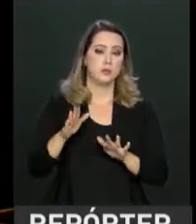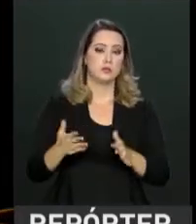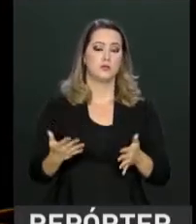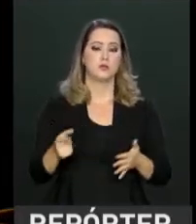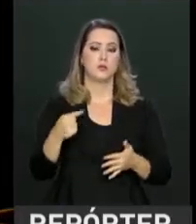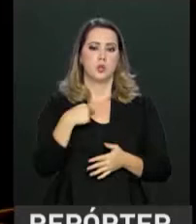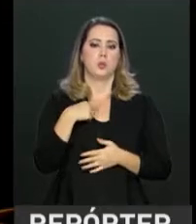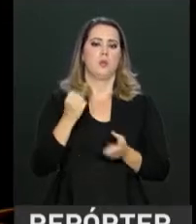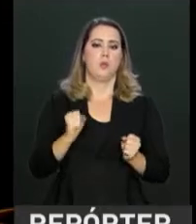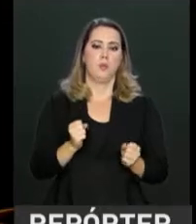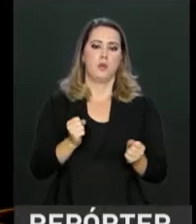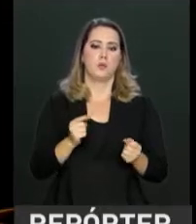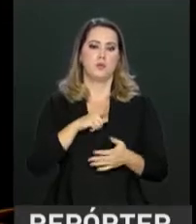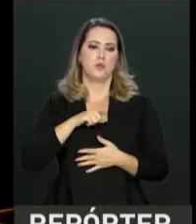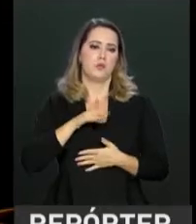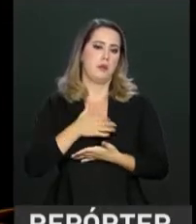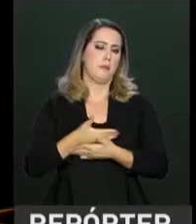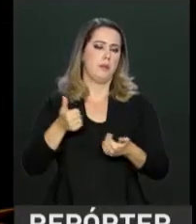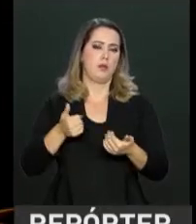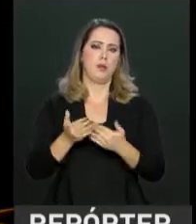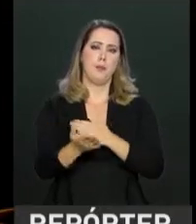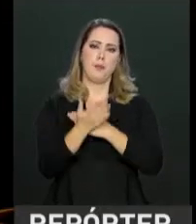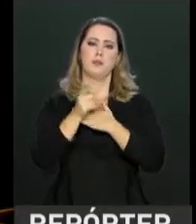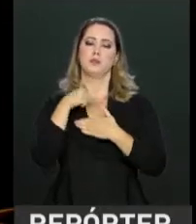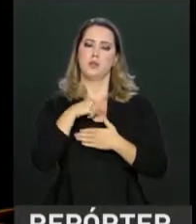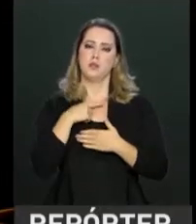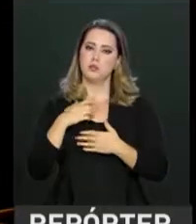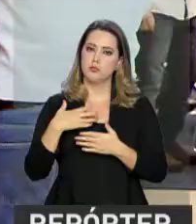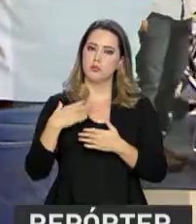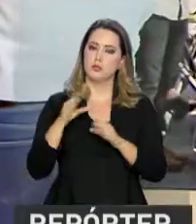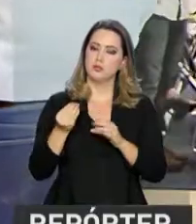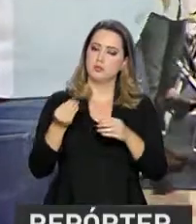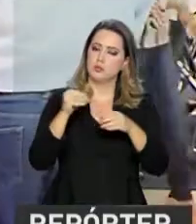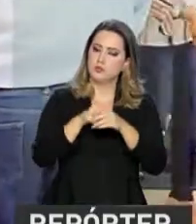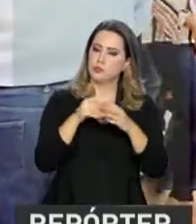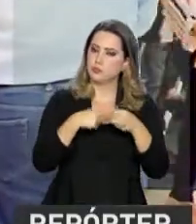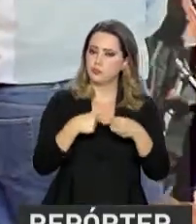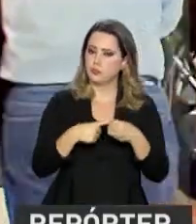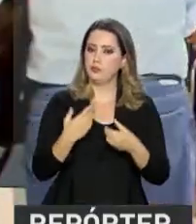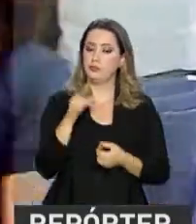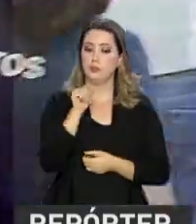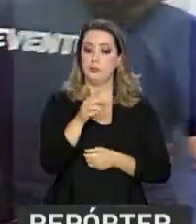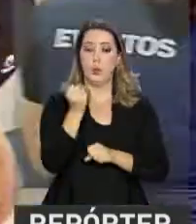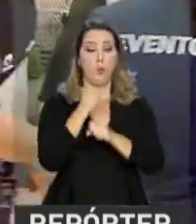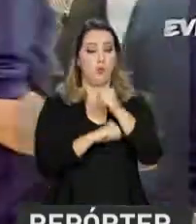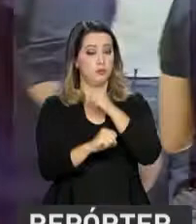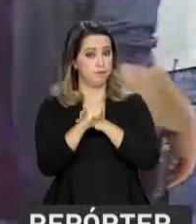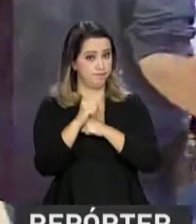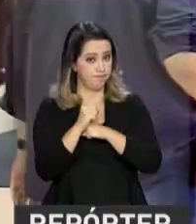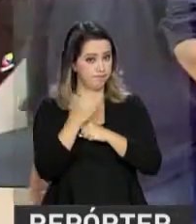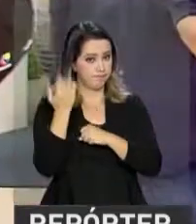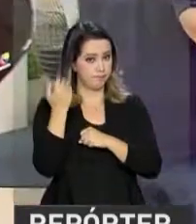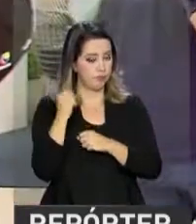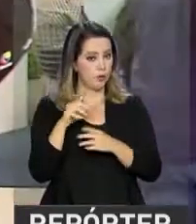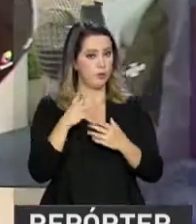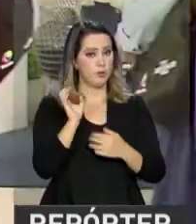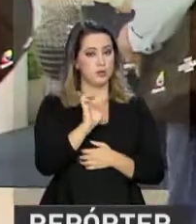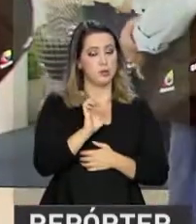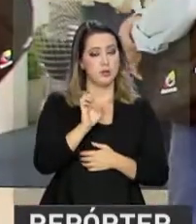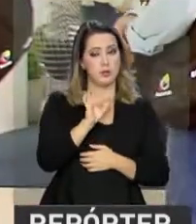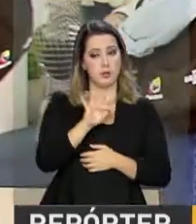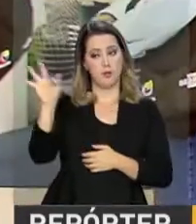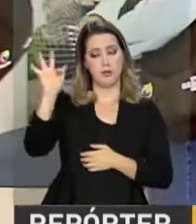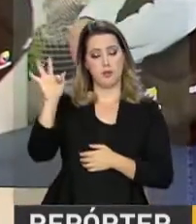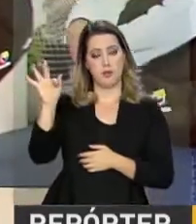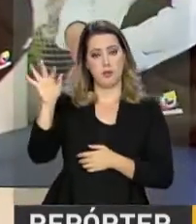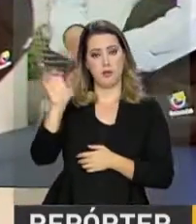o que eu posso levar para ajudar na minha área, no meu município. No ano passado, as contas públicas nas esferas federal,